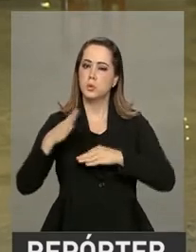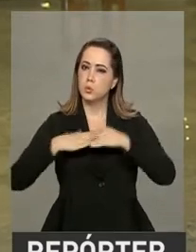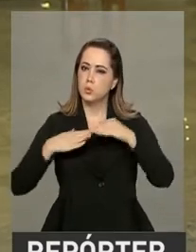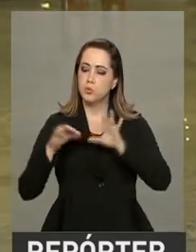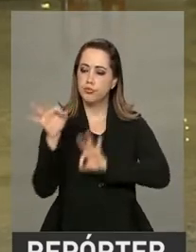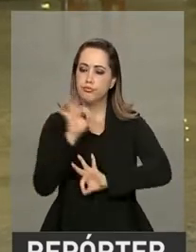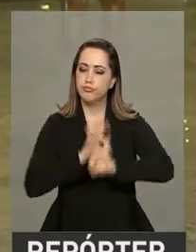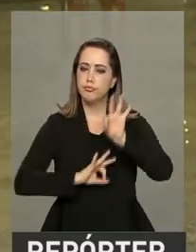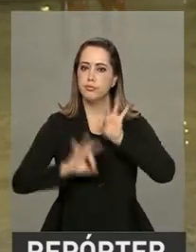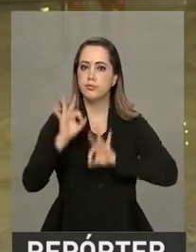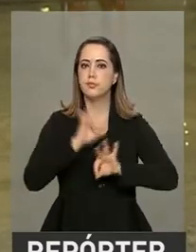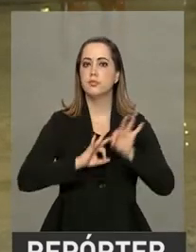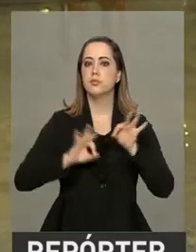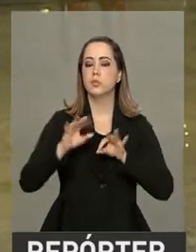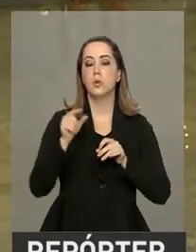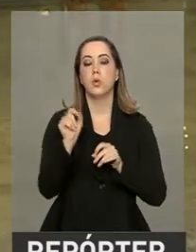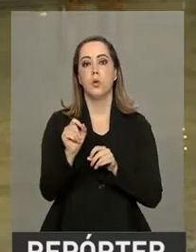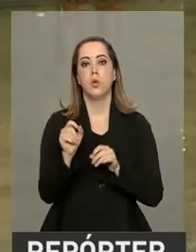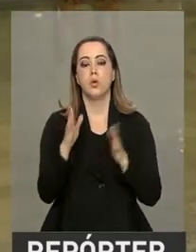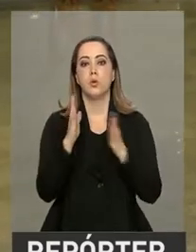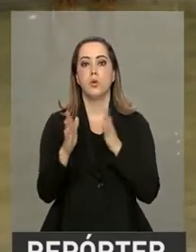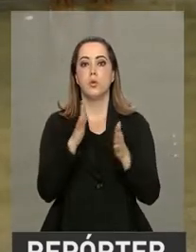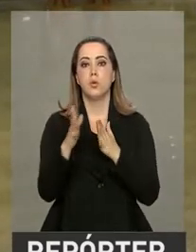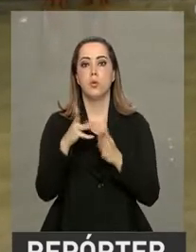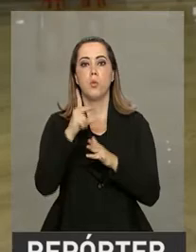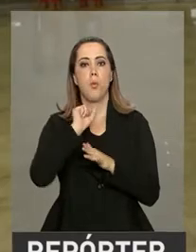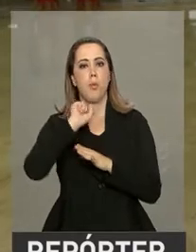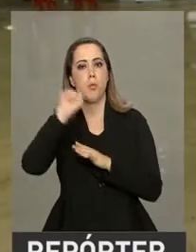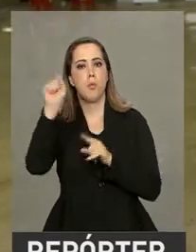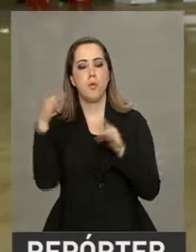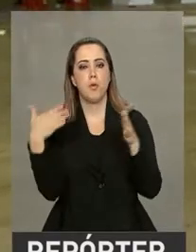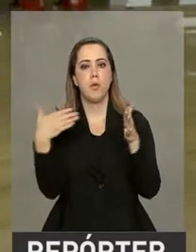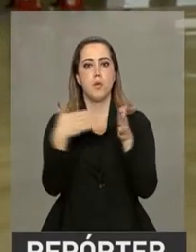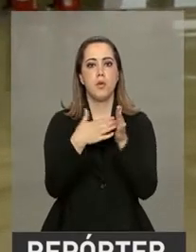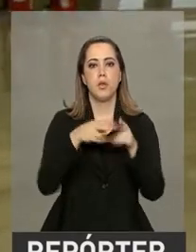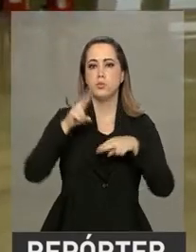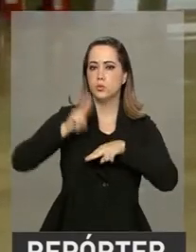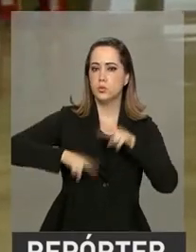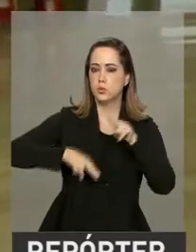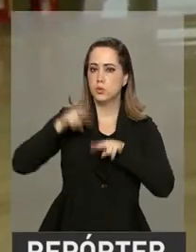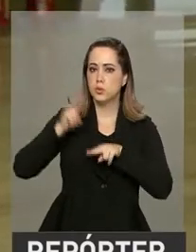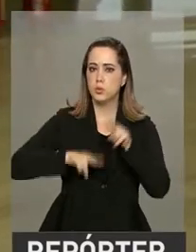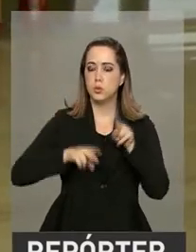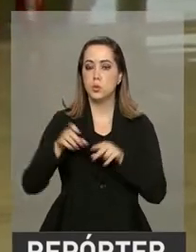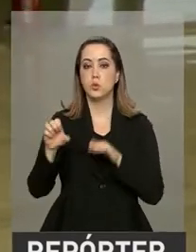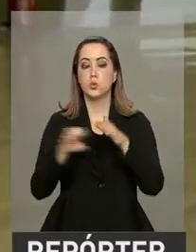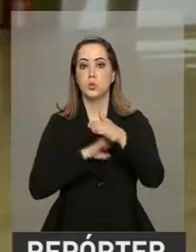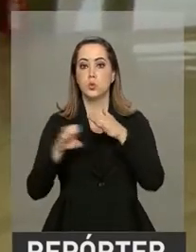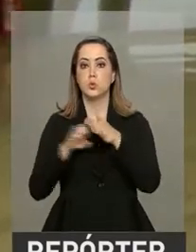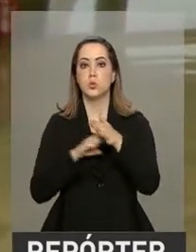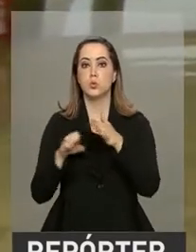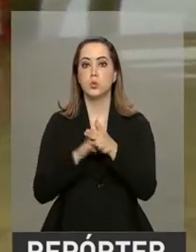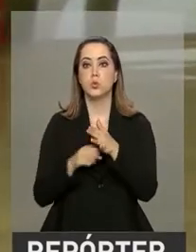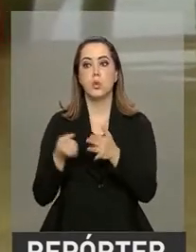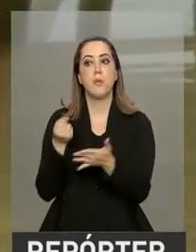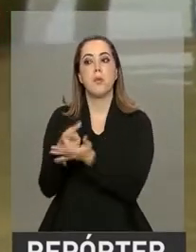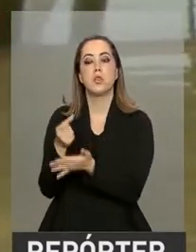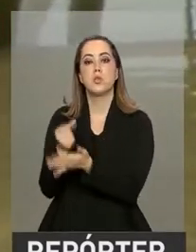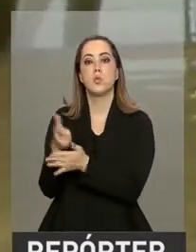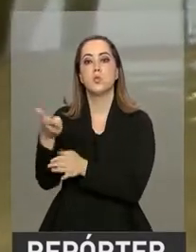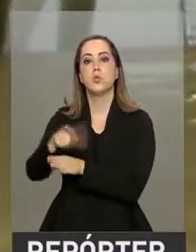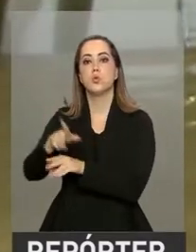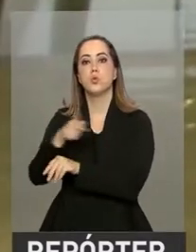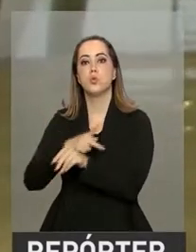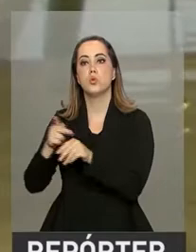entre abril e junho a empresa fez menos importações do exterior produzir mais petróleo e